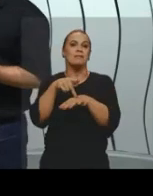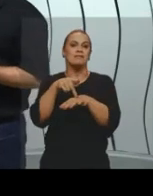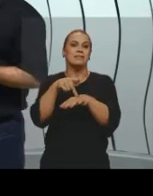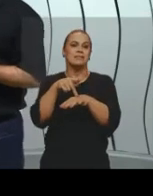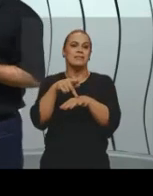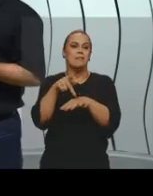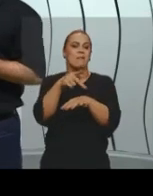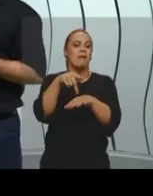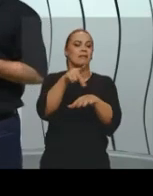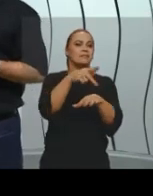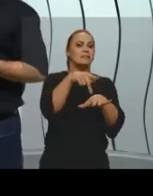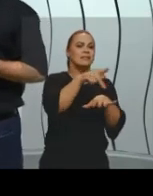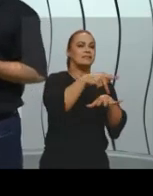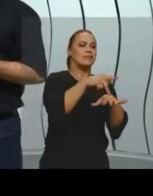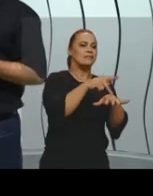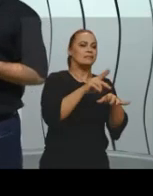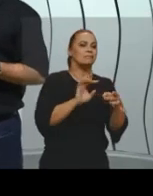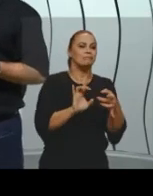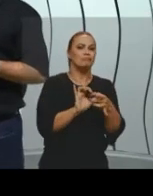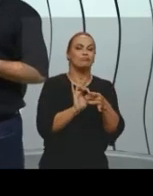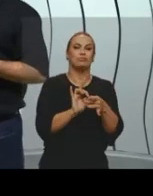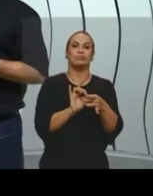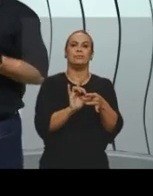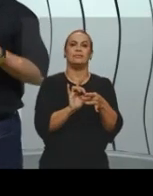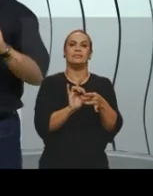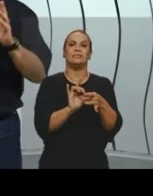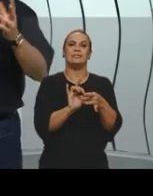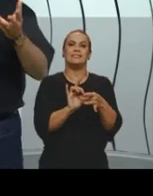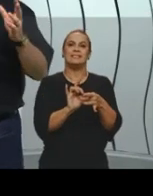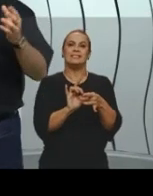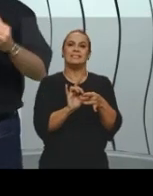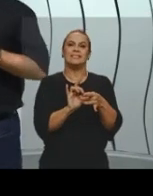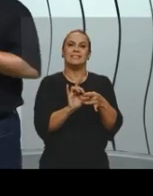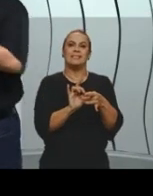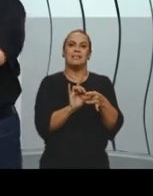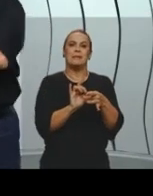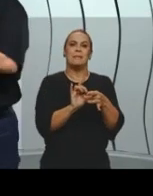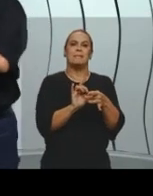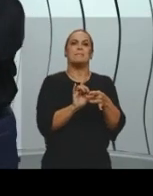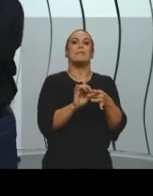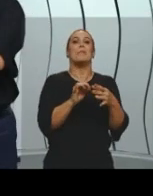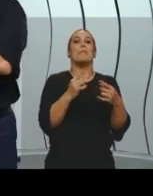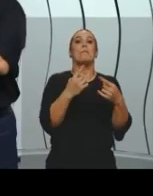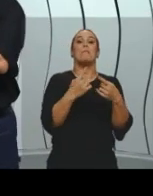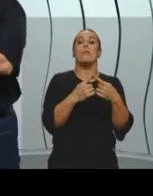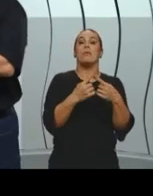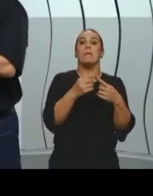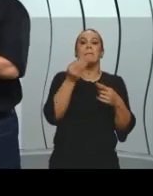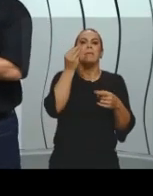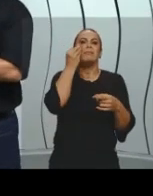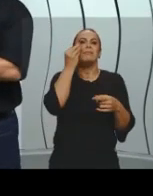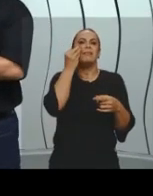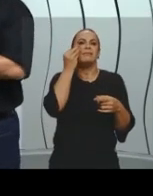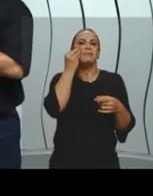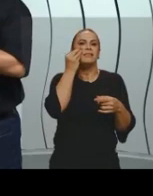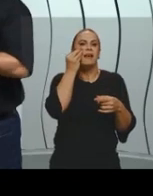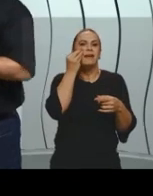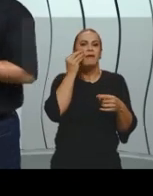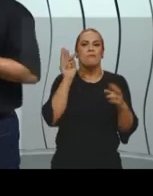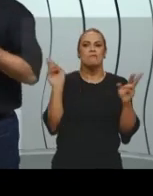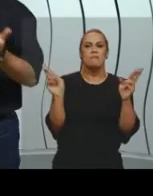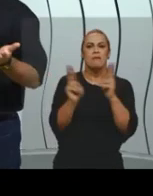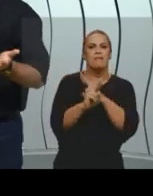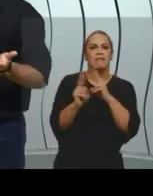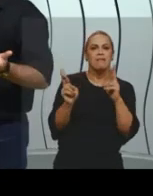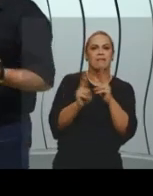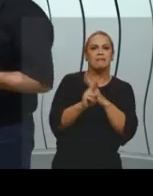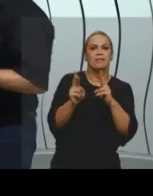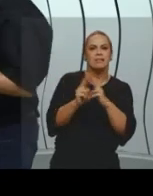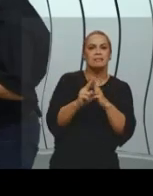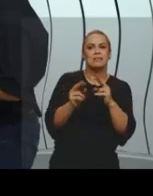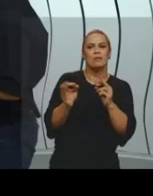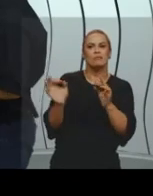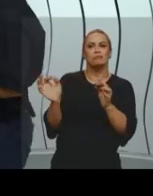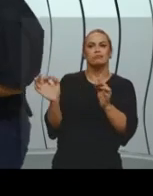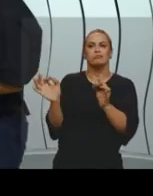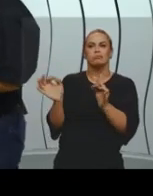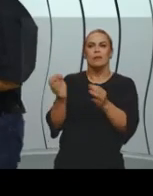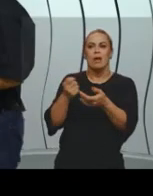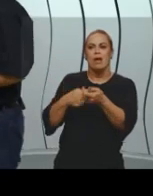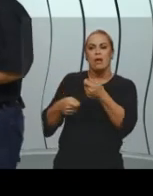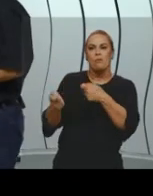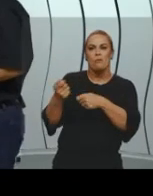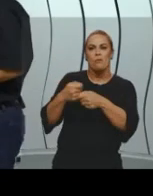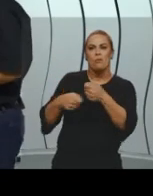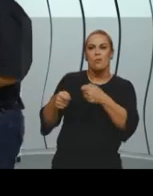forma, ter uma luta, luta não, né? Uma relação econômica mais justa ou, pelo menos, menos